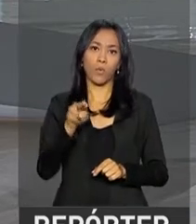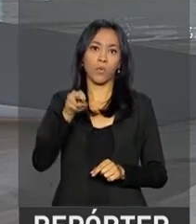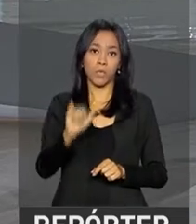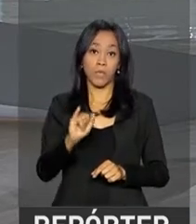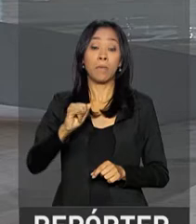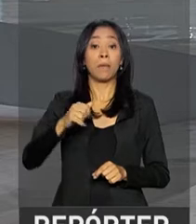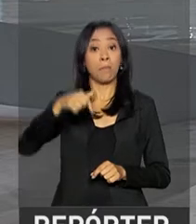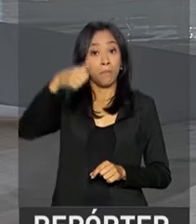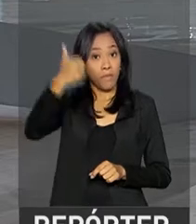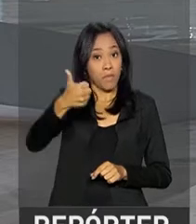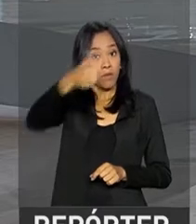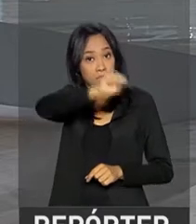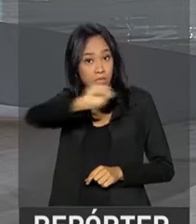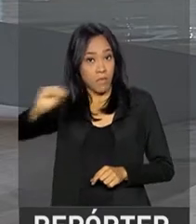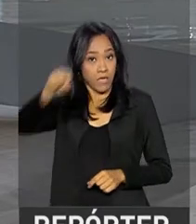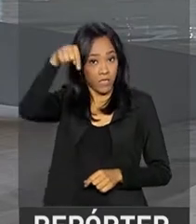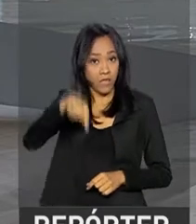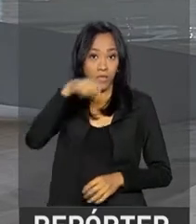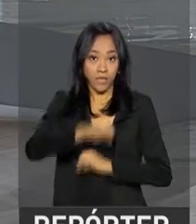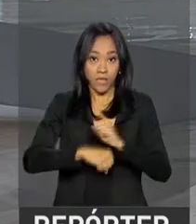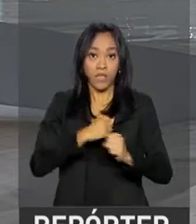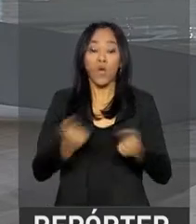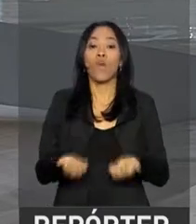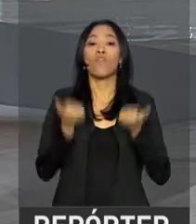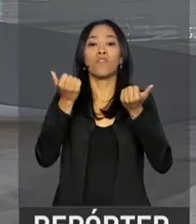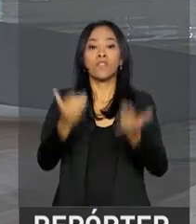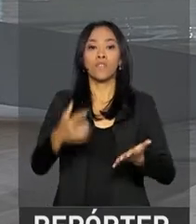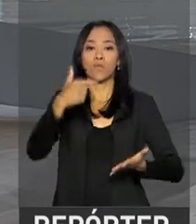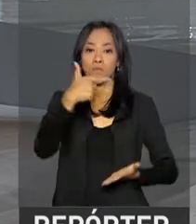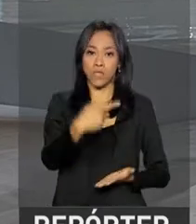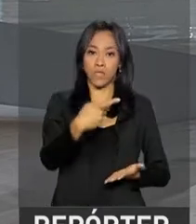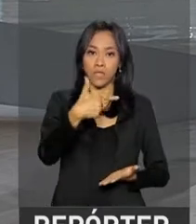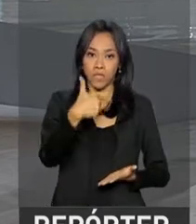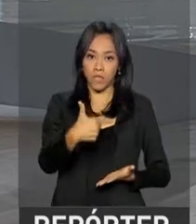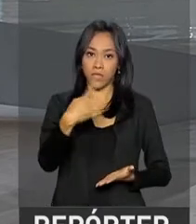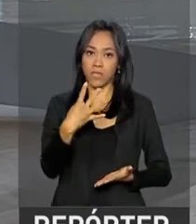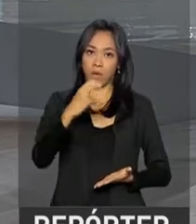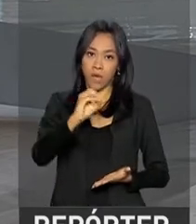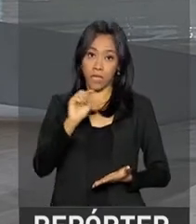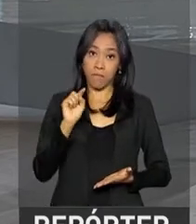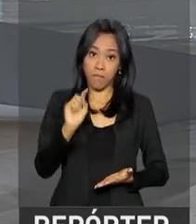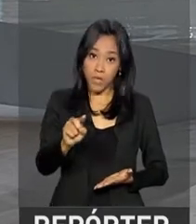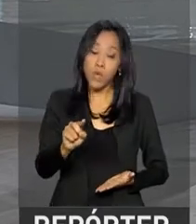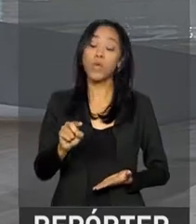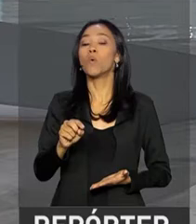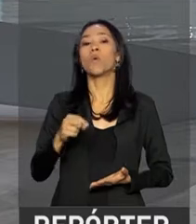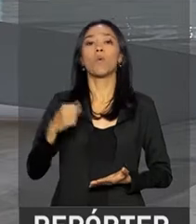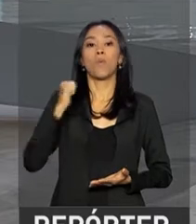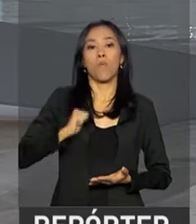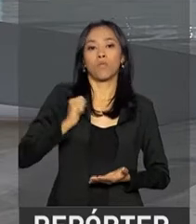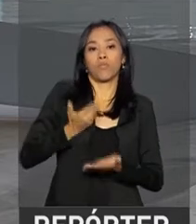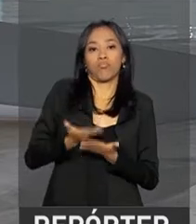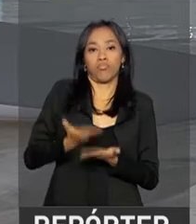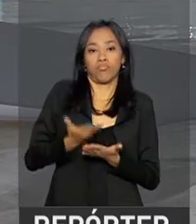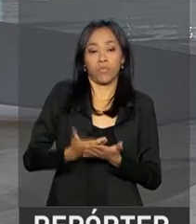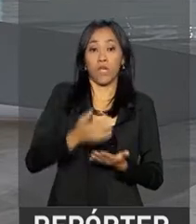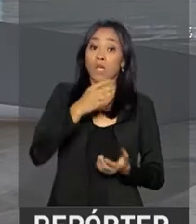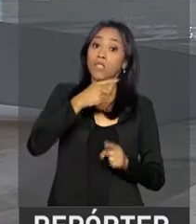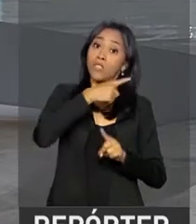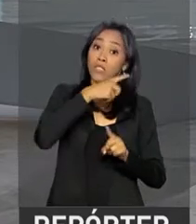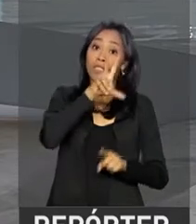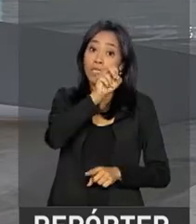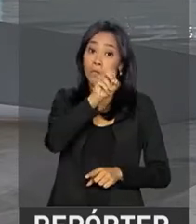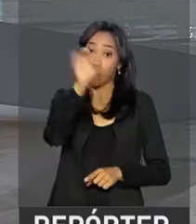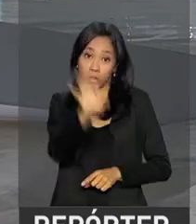sendo oferecidas 242 mil bolsas parciais e integrais em quase 3 mil instituições